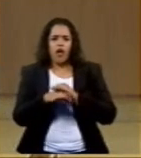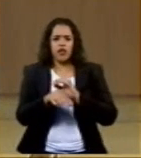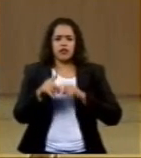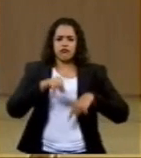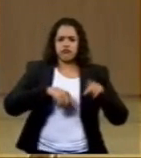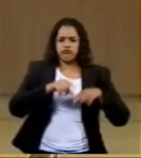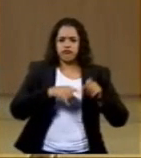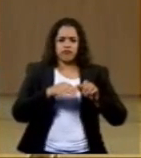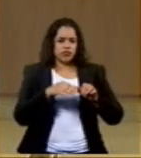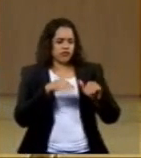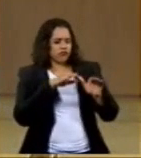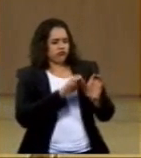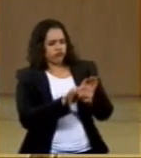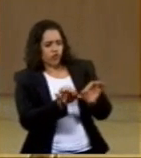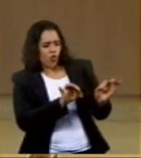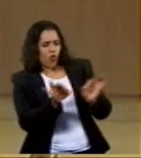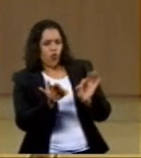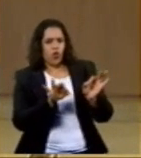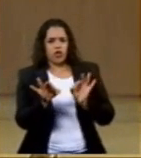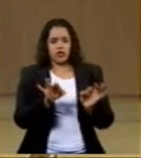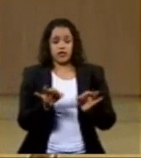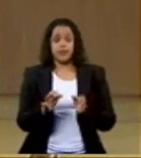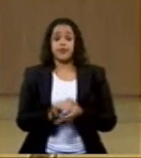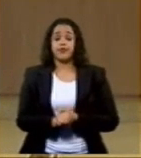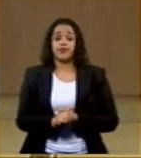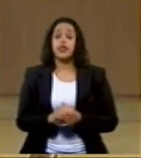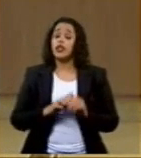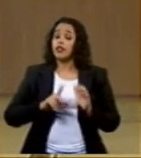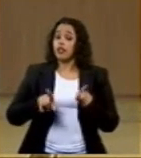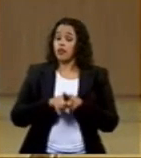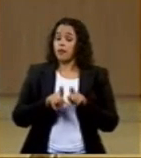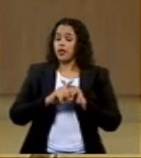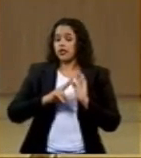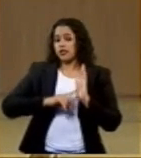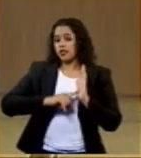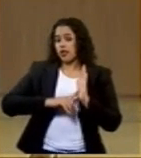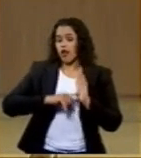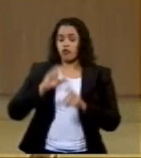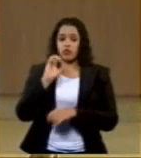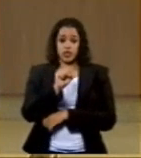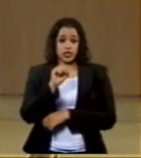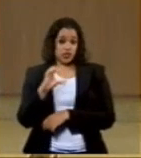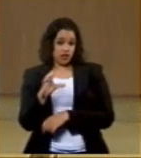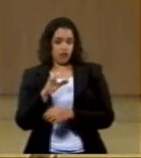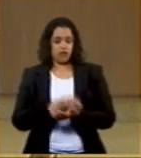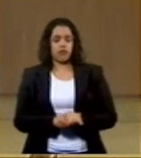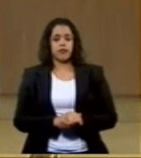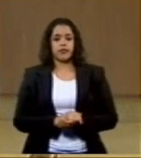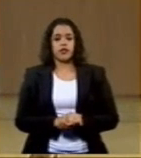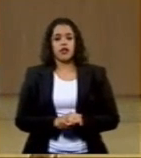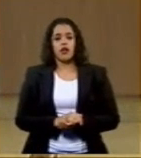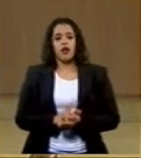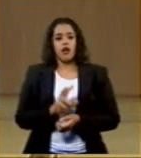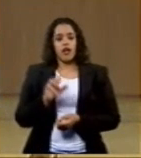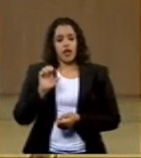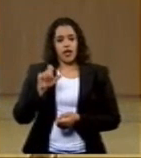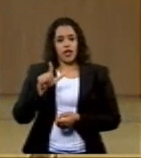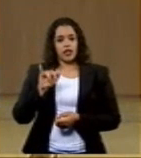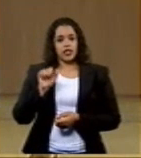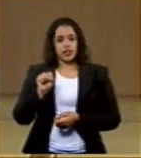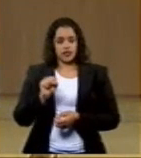CETEMEP, e pelos sindicatos estivadores de Imbituba e Laguna de Santa Catarina. Falará o doutor Elias Amaral.